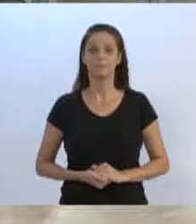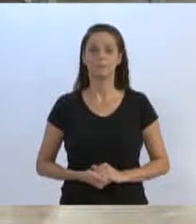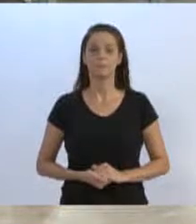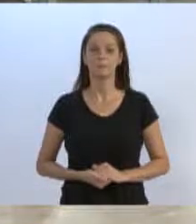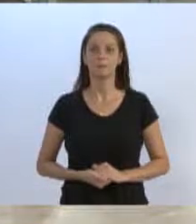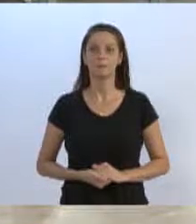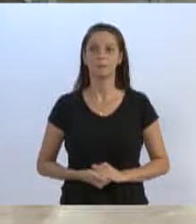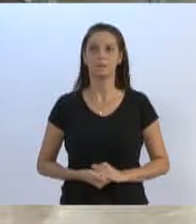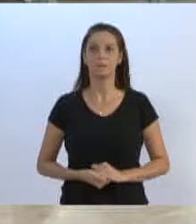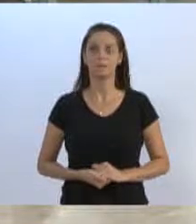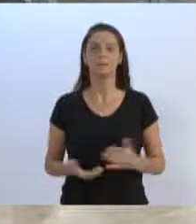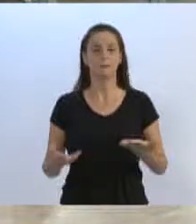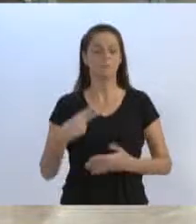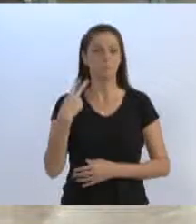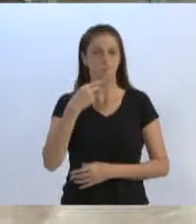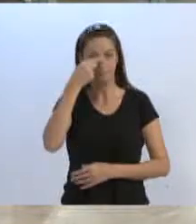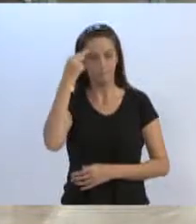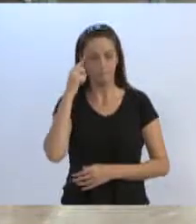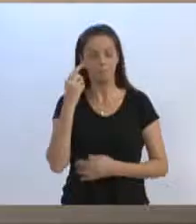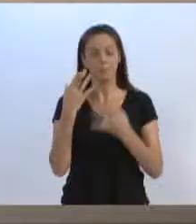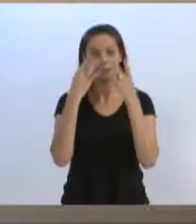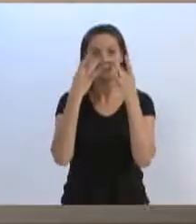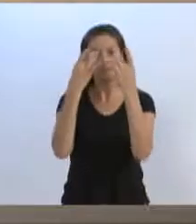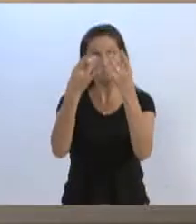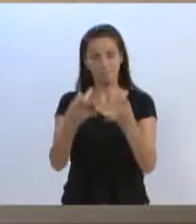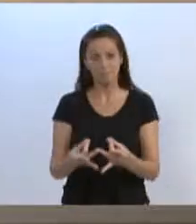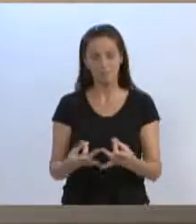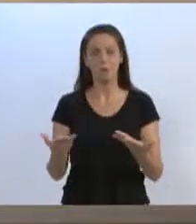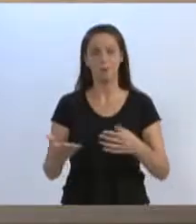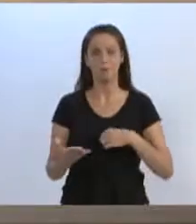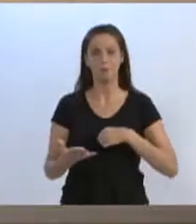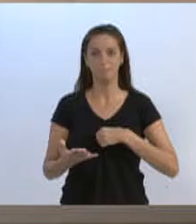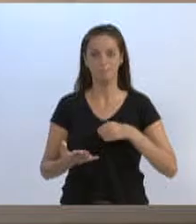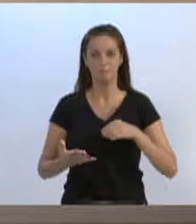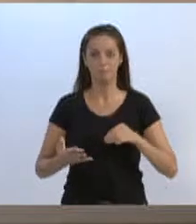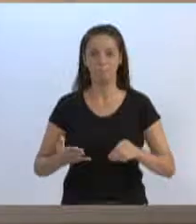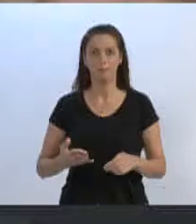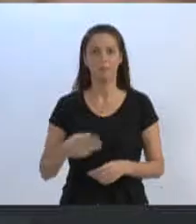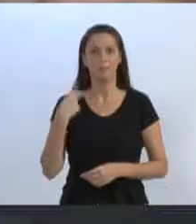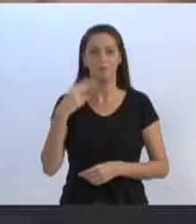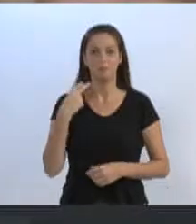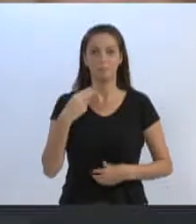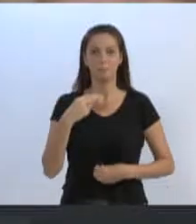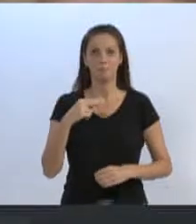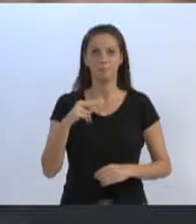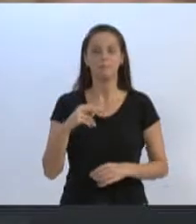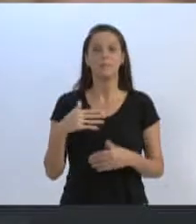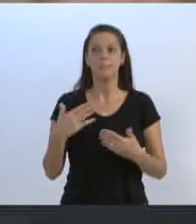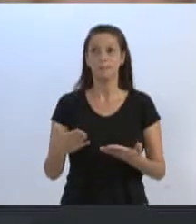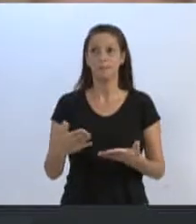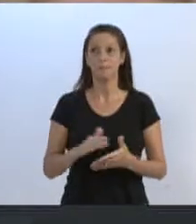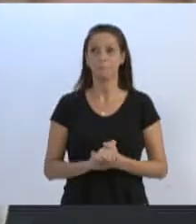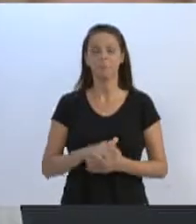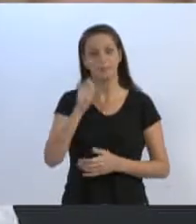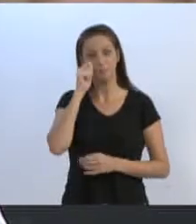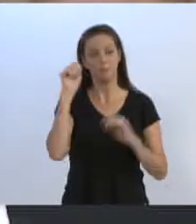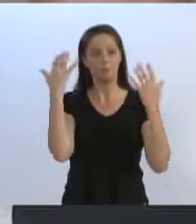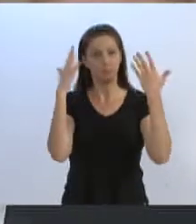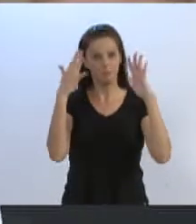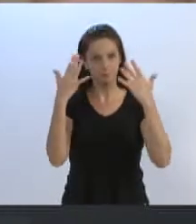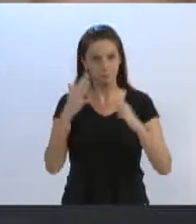parte. Vereador Ito. Também vamos ouvir com autorização do orador, em a parte, vereador Ito. Vereador Almir Vieira, parabéns